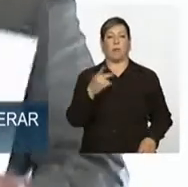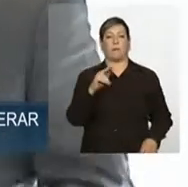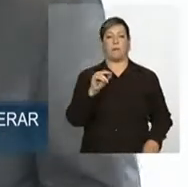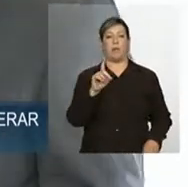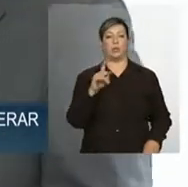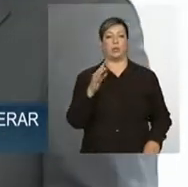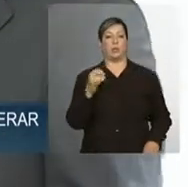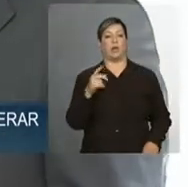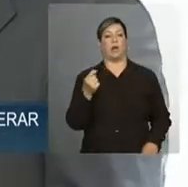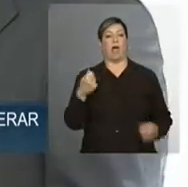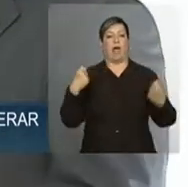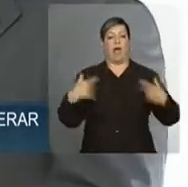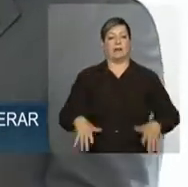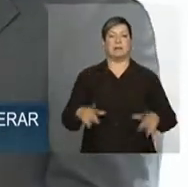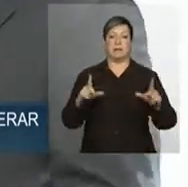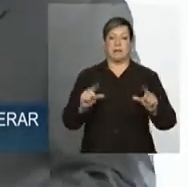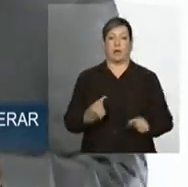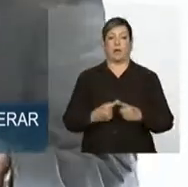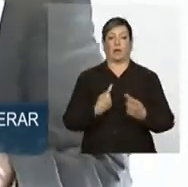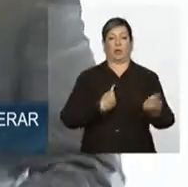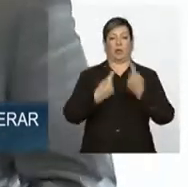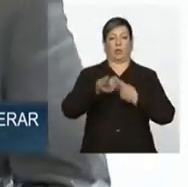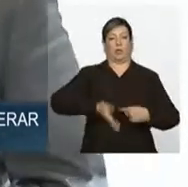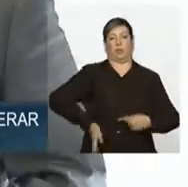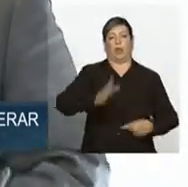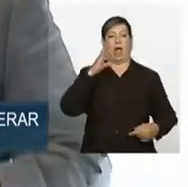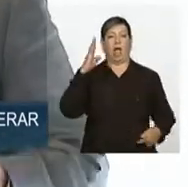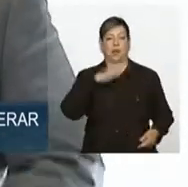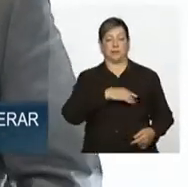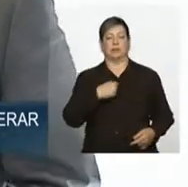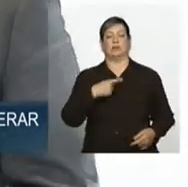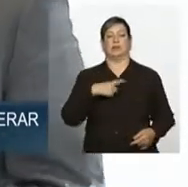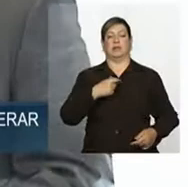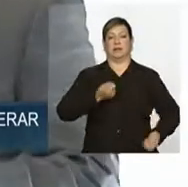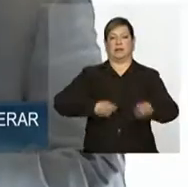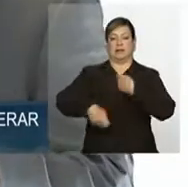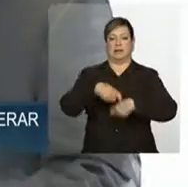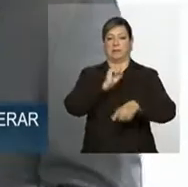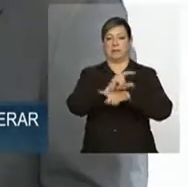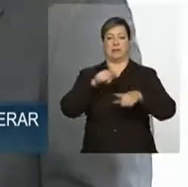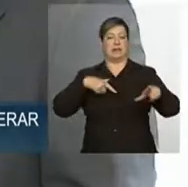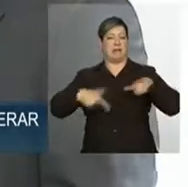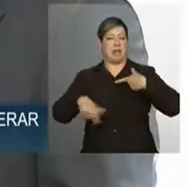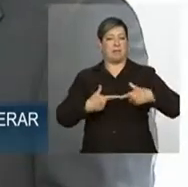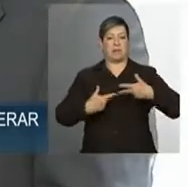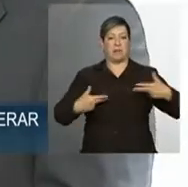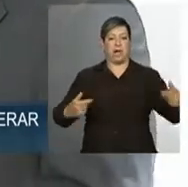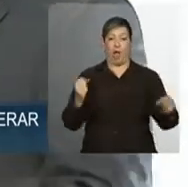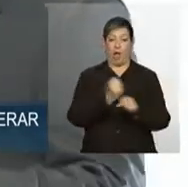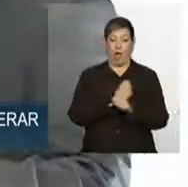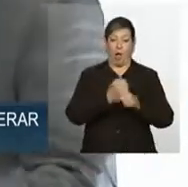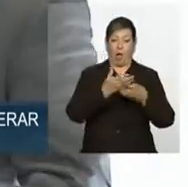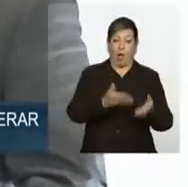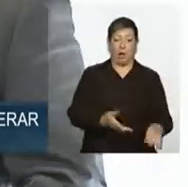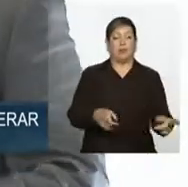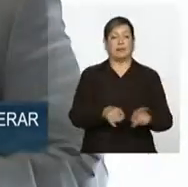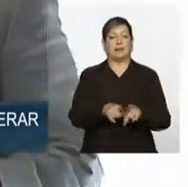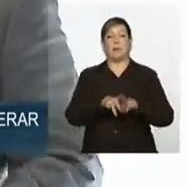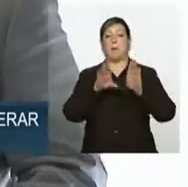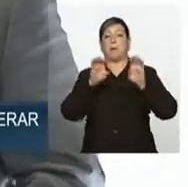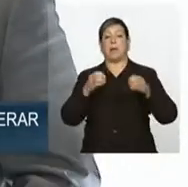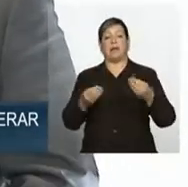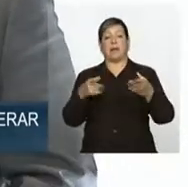no agronegócio, trazendo geração de emprego, geração de renda, desde a construção aos benefícios